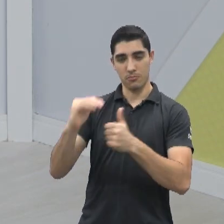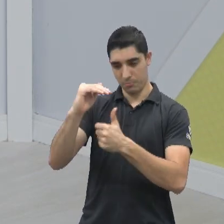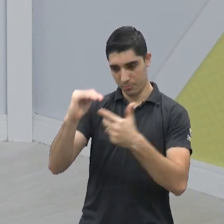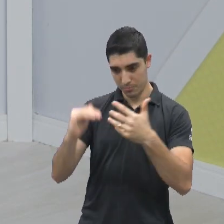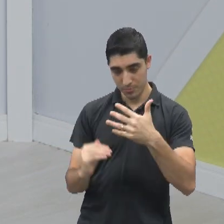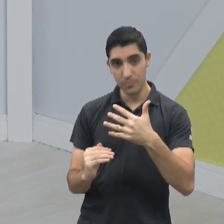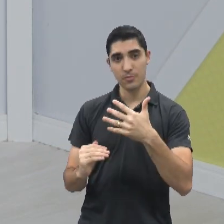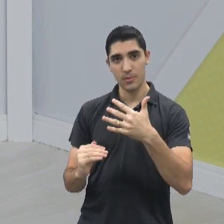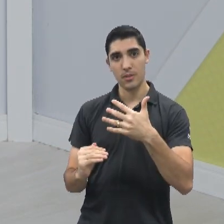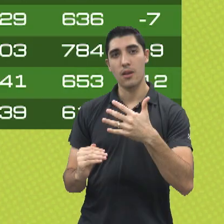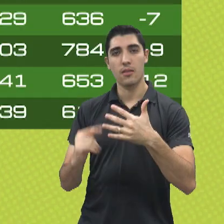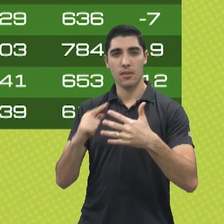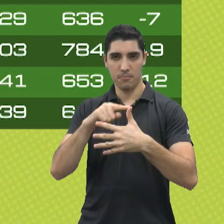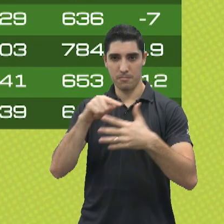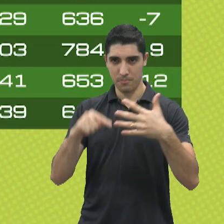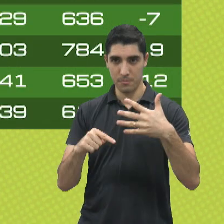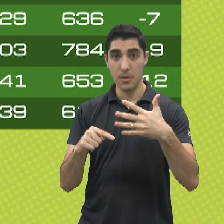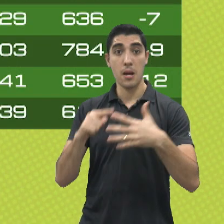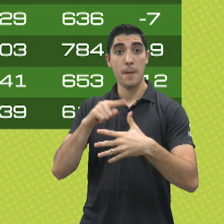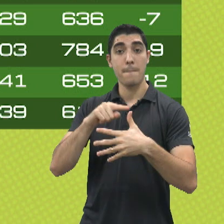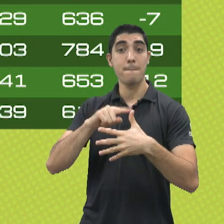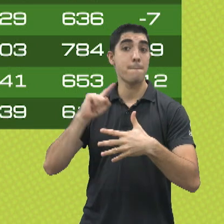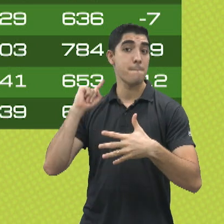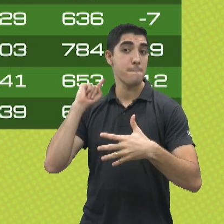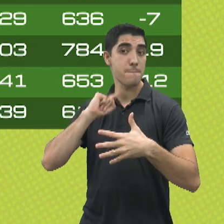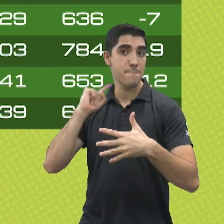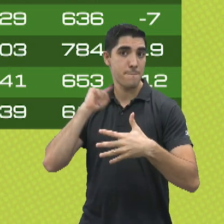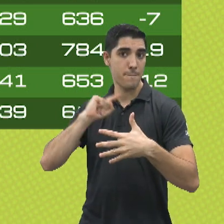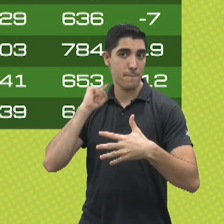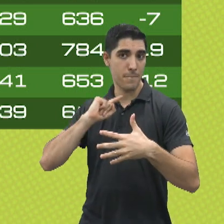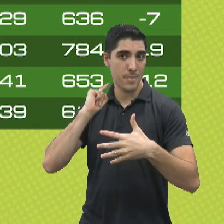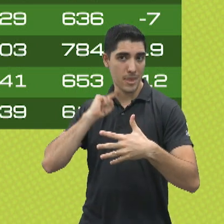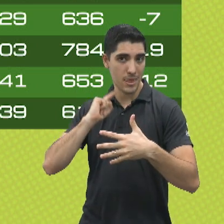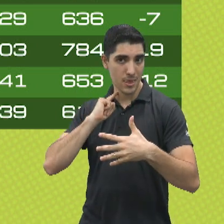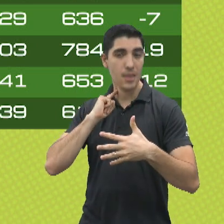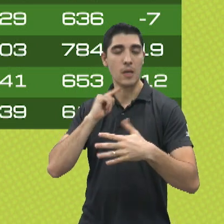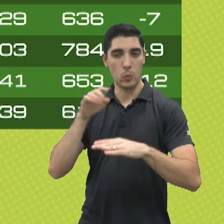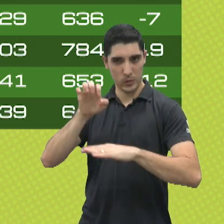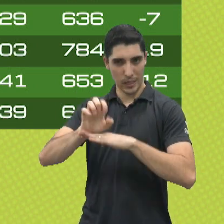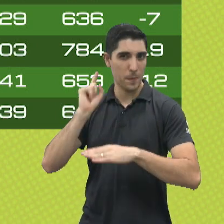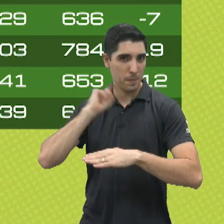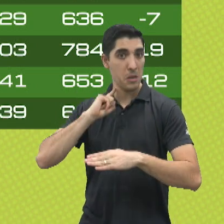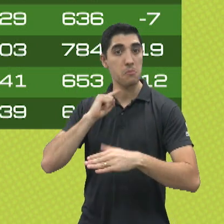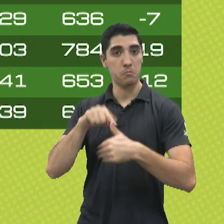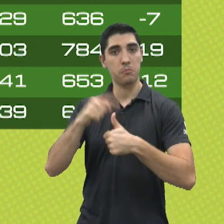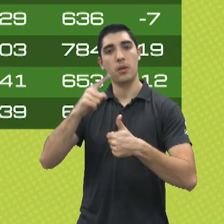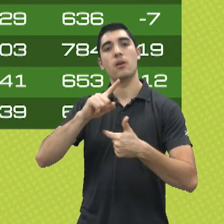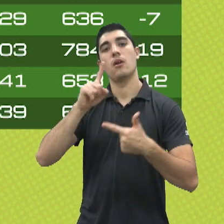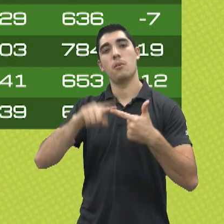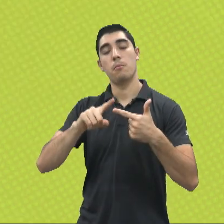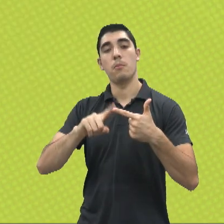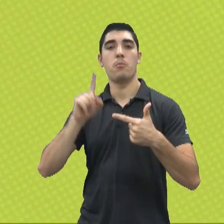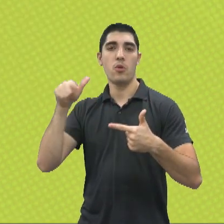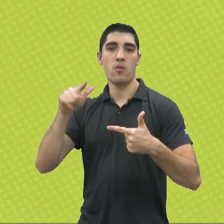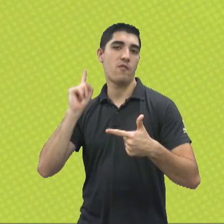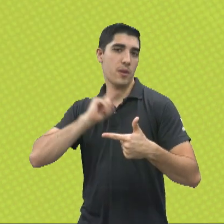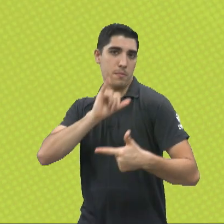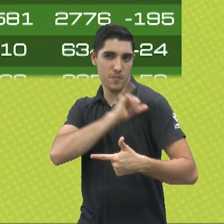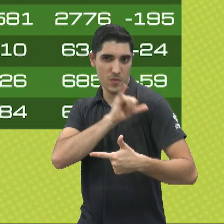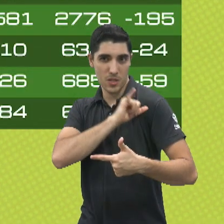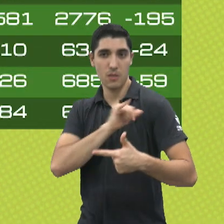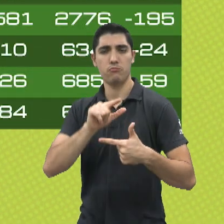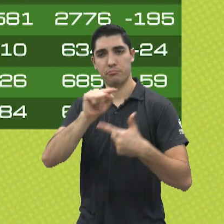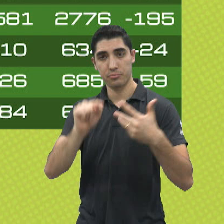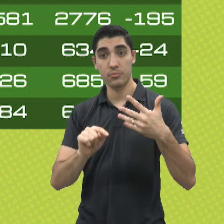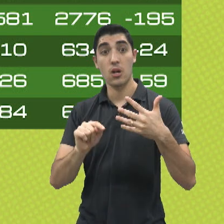tem aí a primeira página aqui, ó, com o Minas na liderança do NBB, depois Flamengo, União, Corinthians, enfim. Na próxima página da